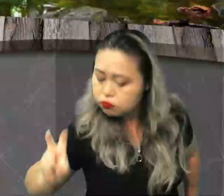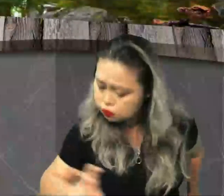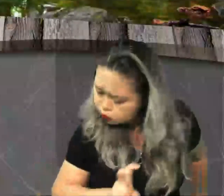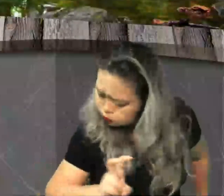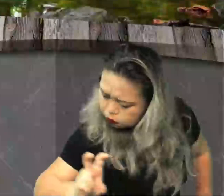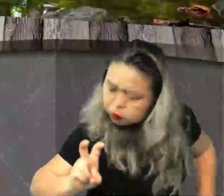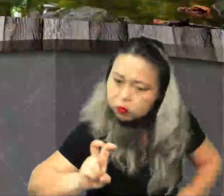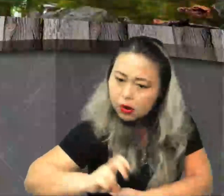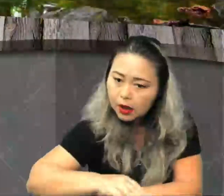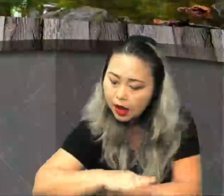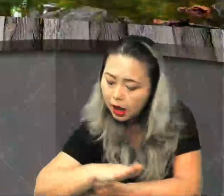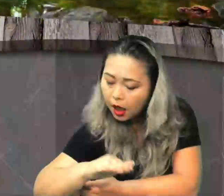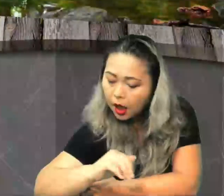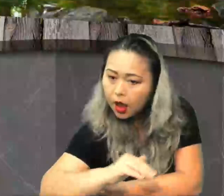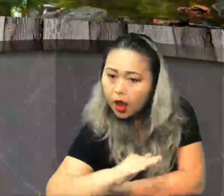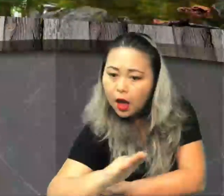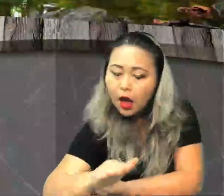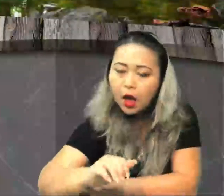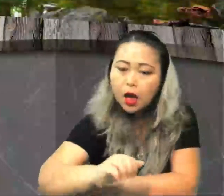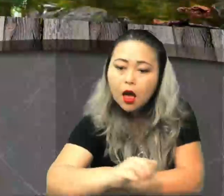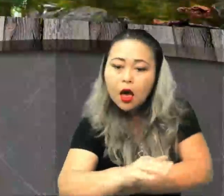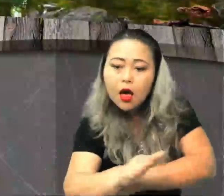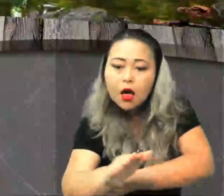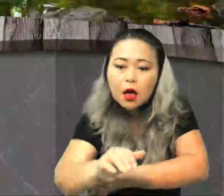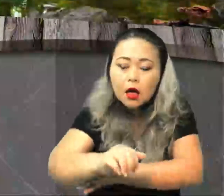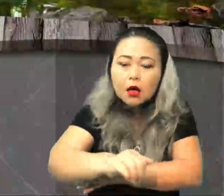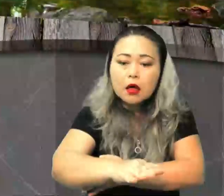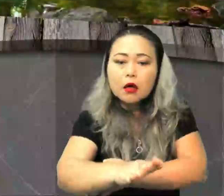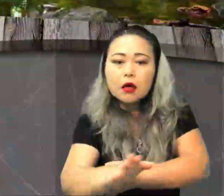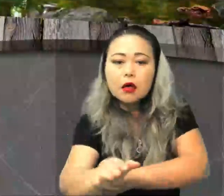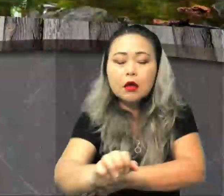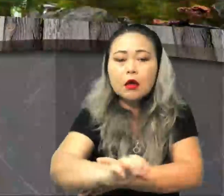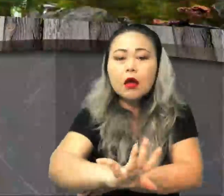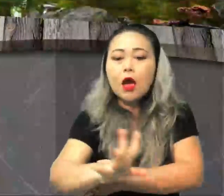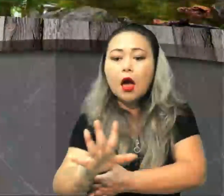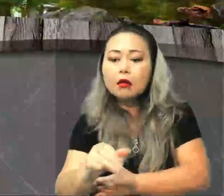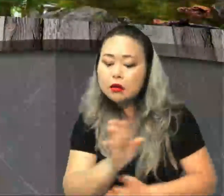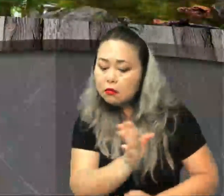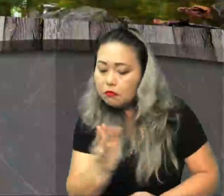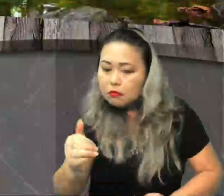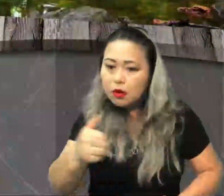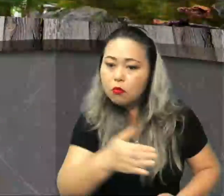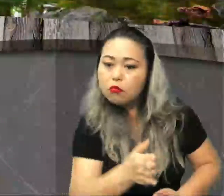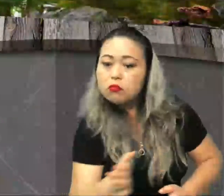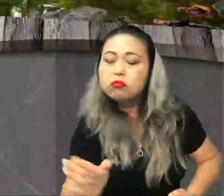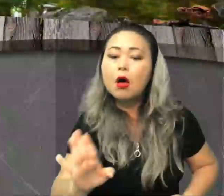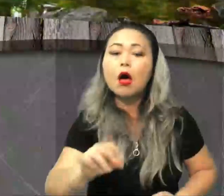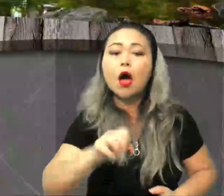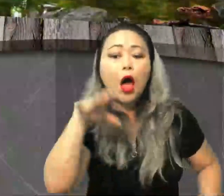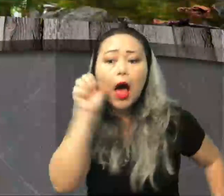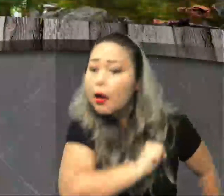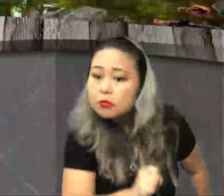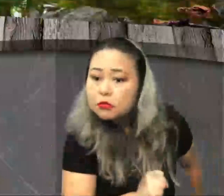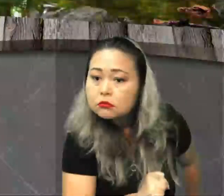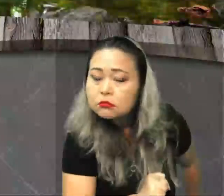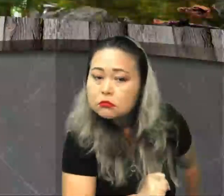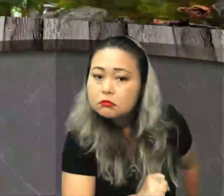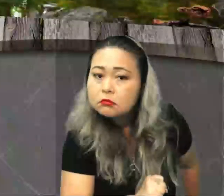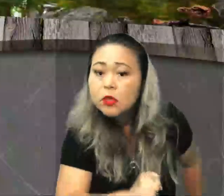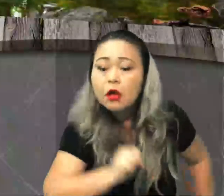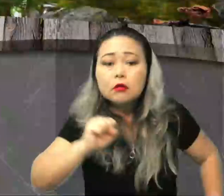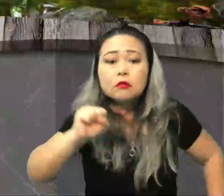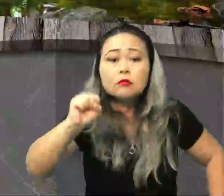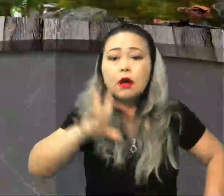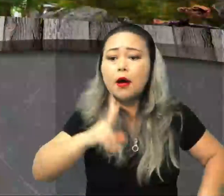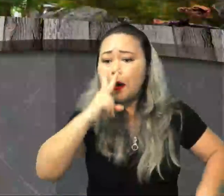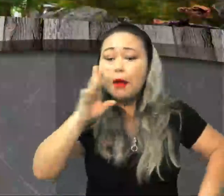Elas rastejam, fazendo um movimento serpentiforme, né? Rápido. Tem umas que